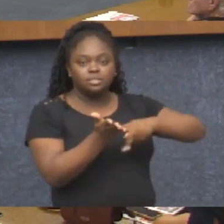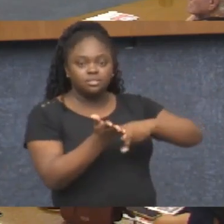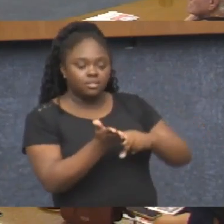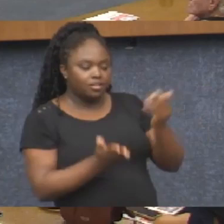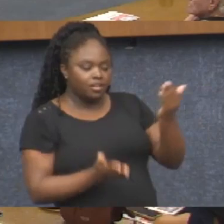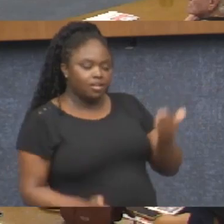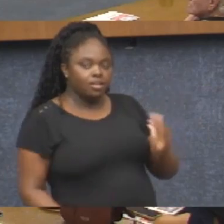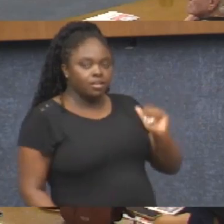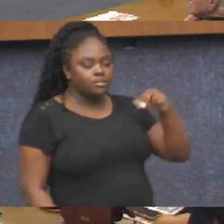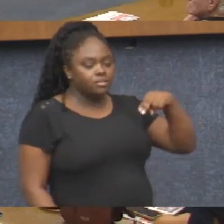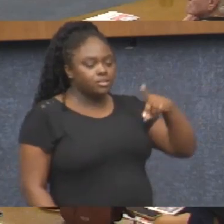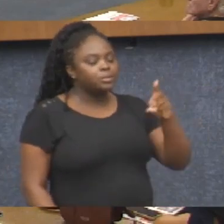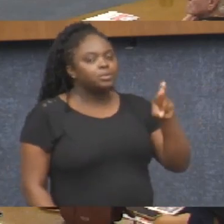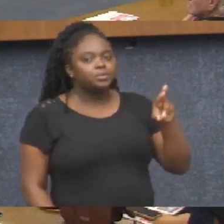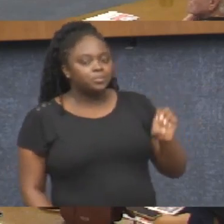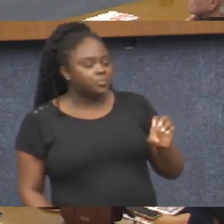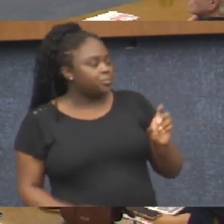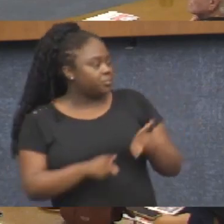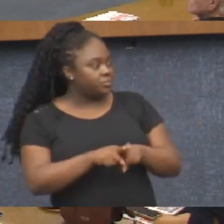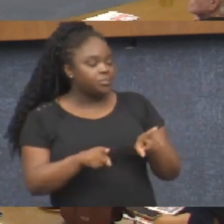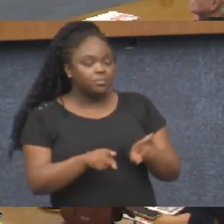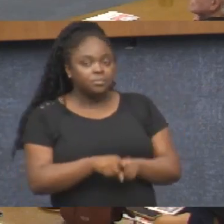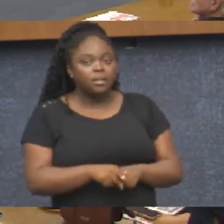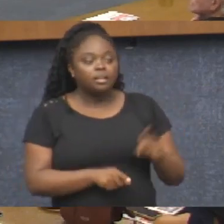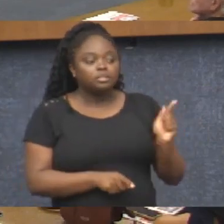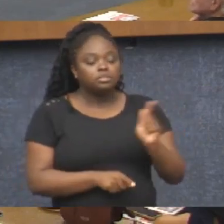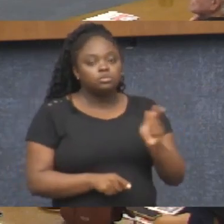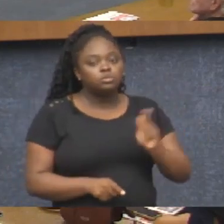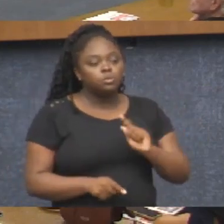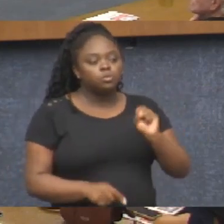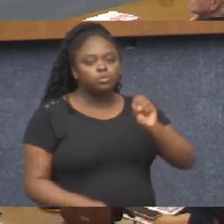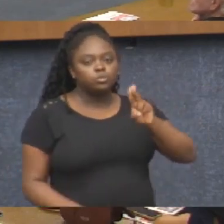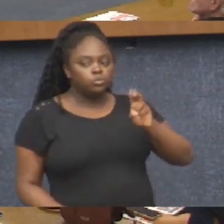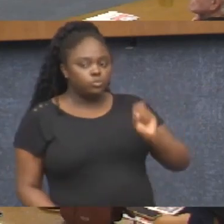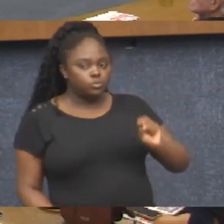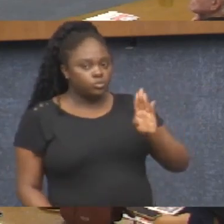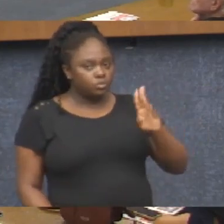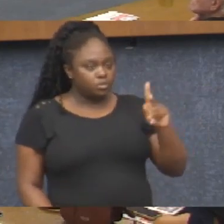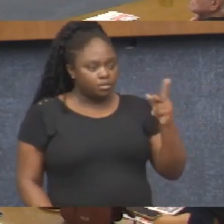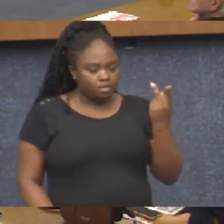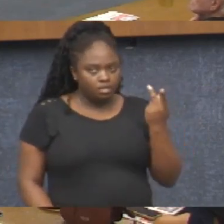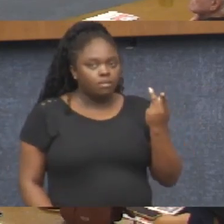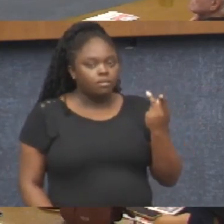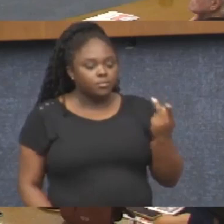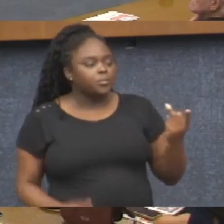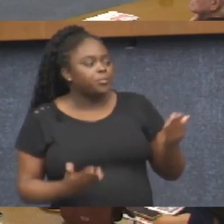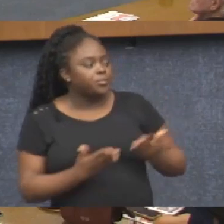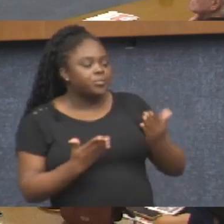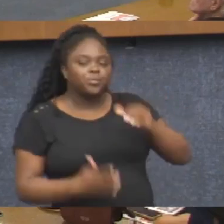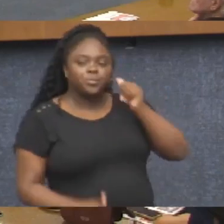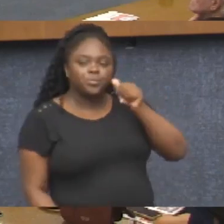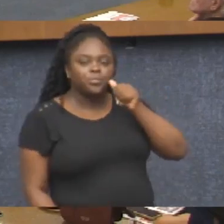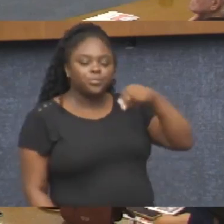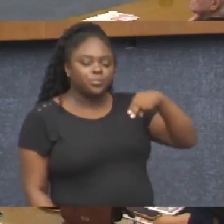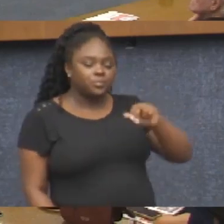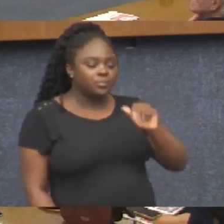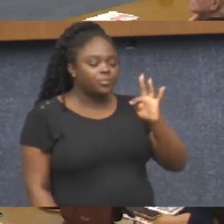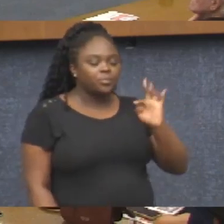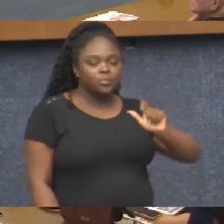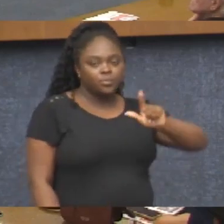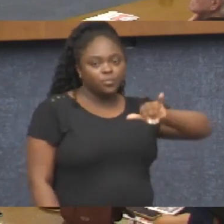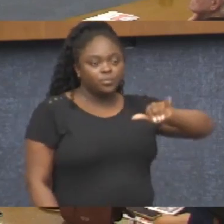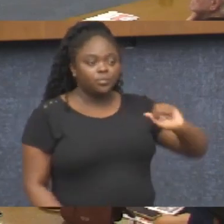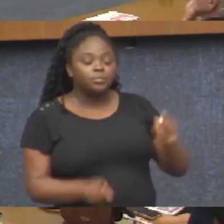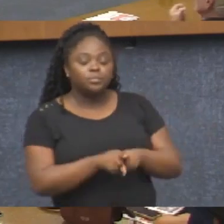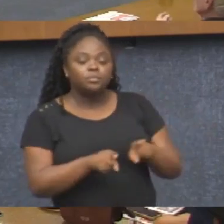companheiro querido, né? Seja na gestão do SUS BH, né? A gerente de atenção primária hoje, Natália, é uma querida companheira MFC,